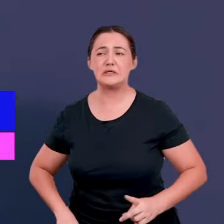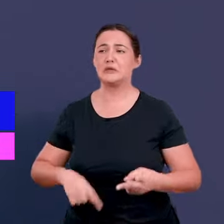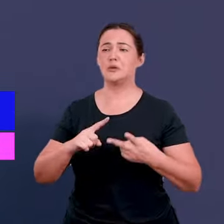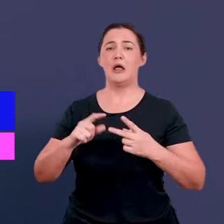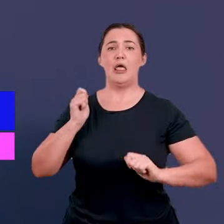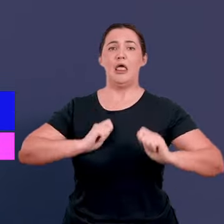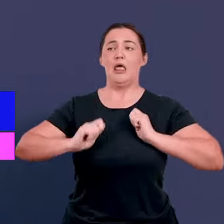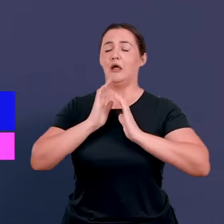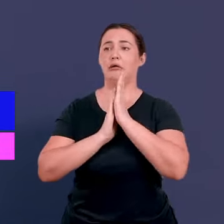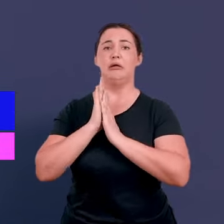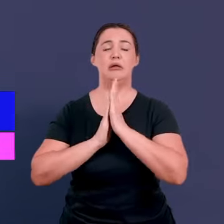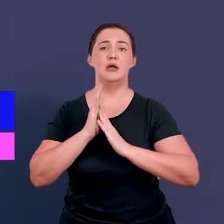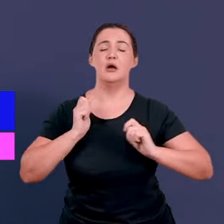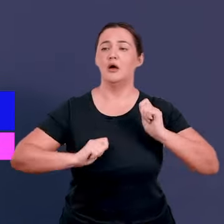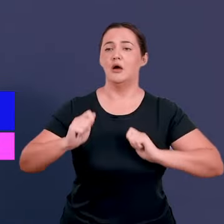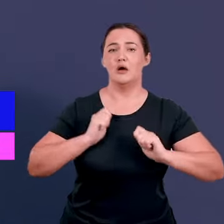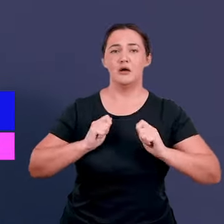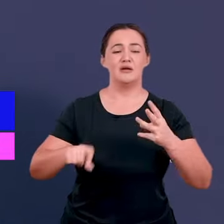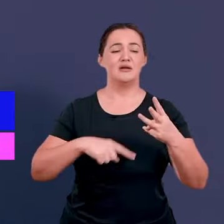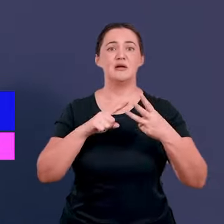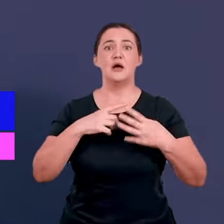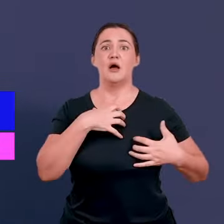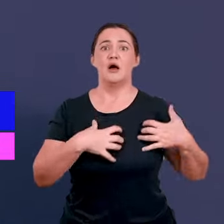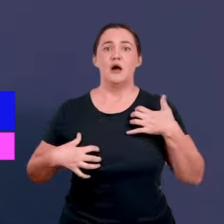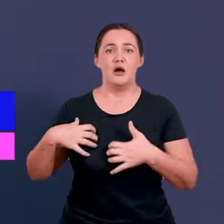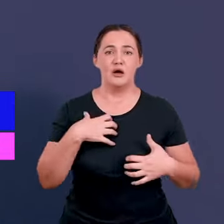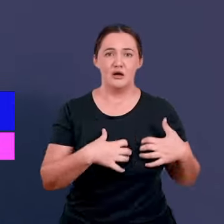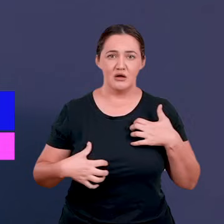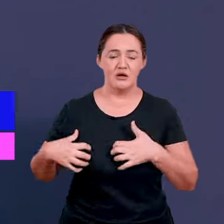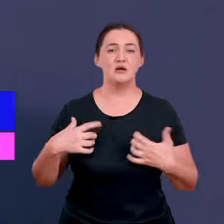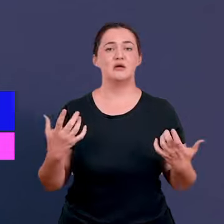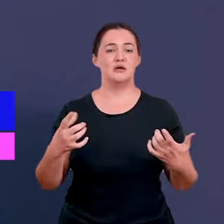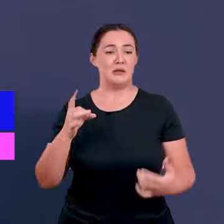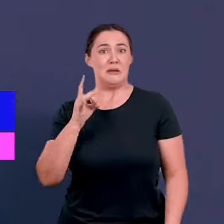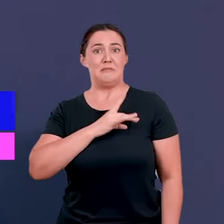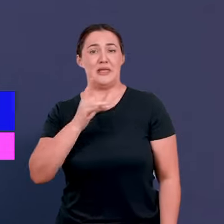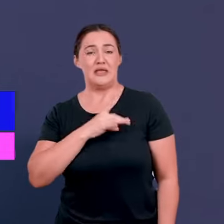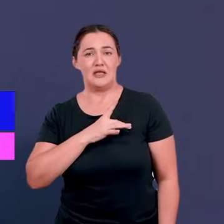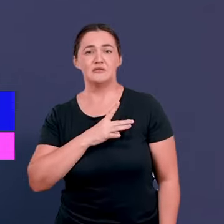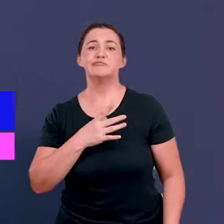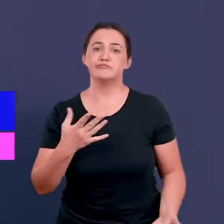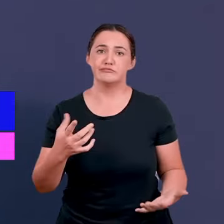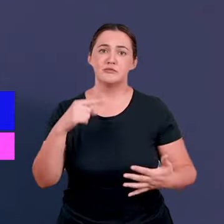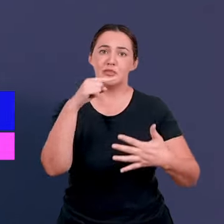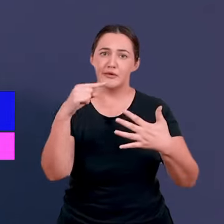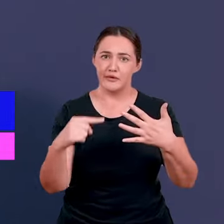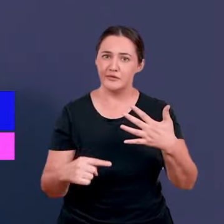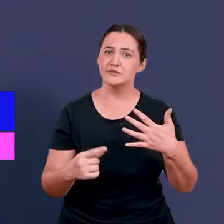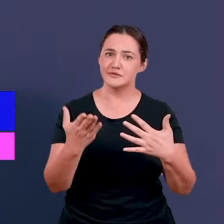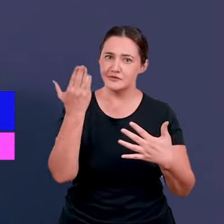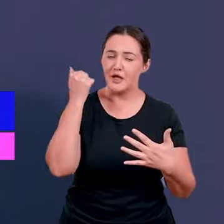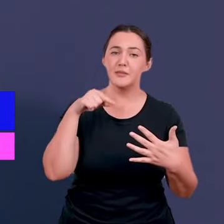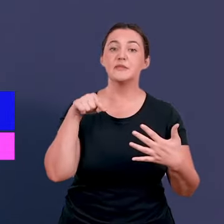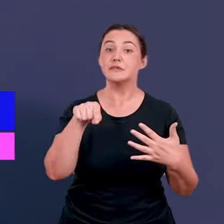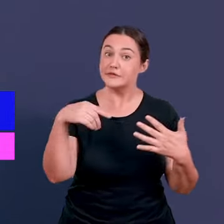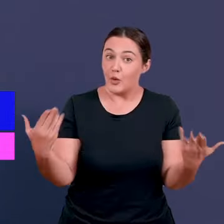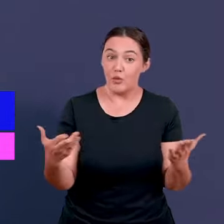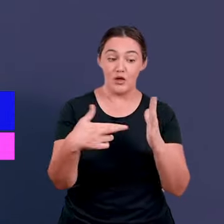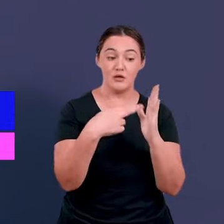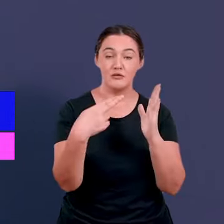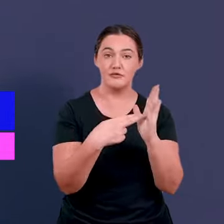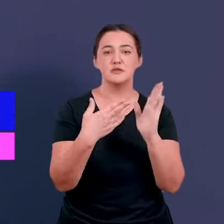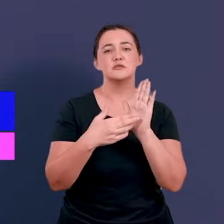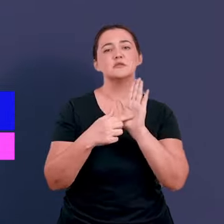pânico, medo, e além do atendimento, do tratamento que você precisa procurar, há aqui também mensagens que vão lhe